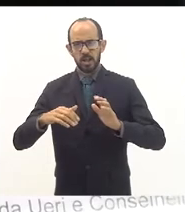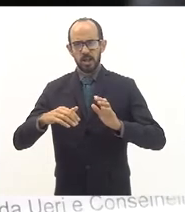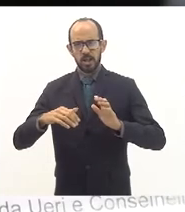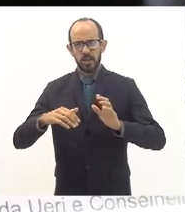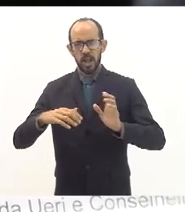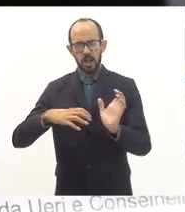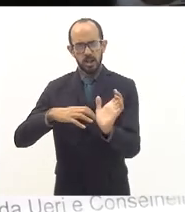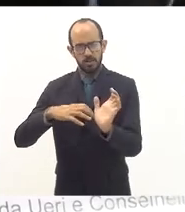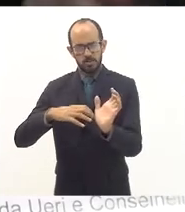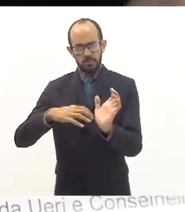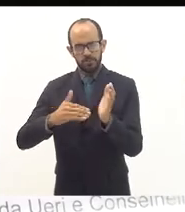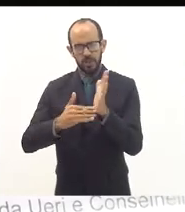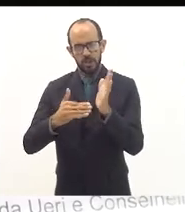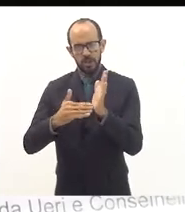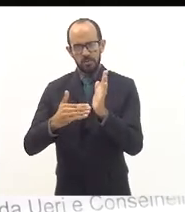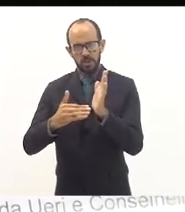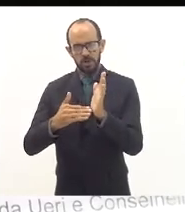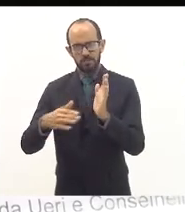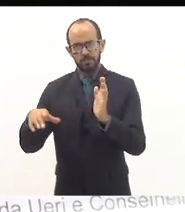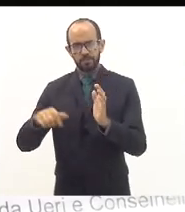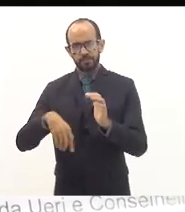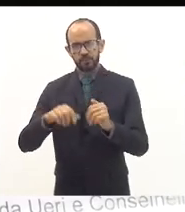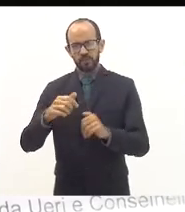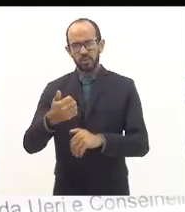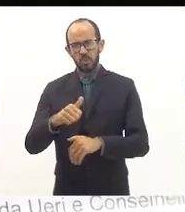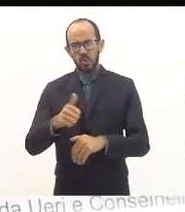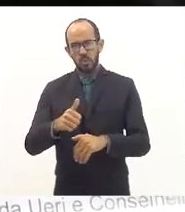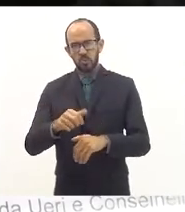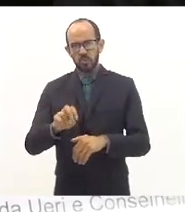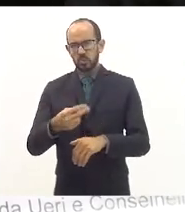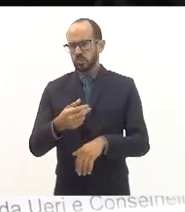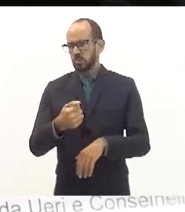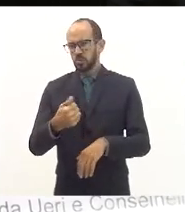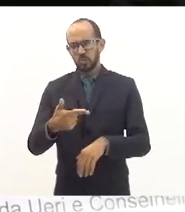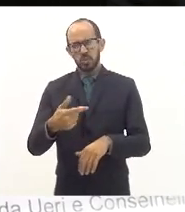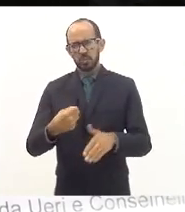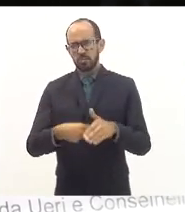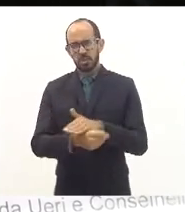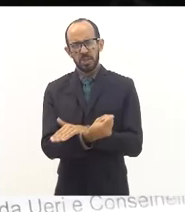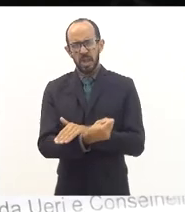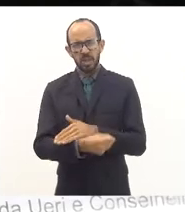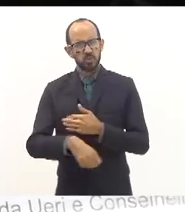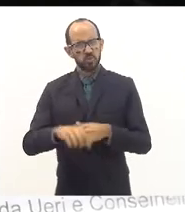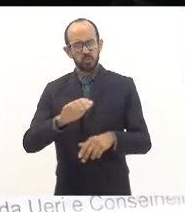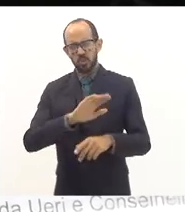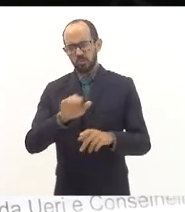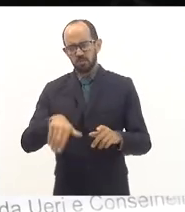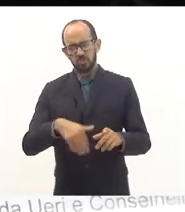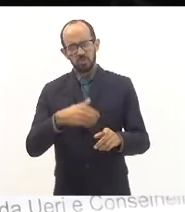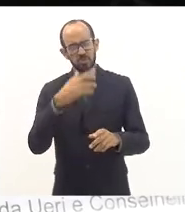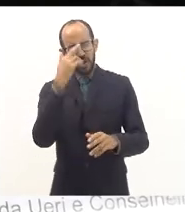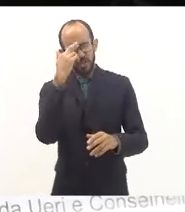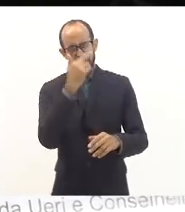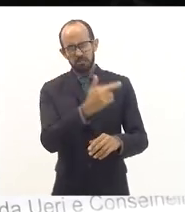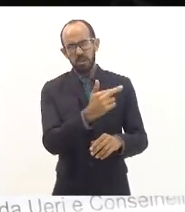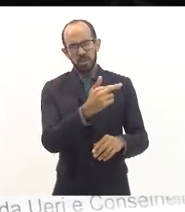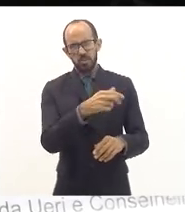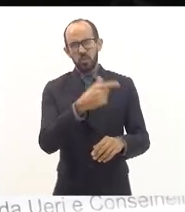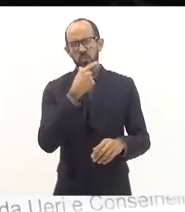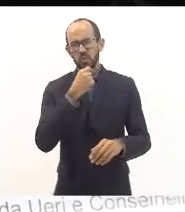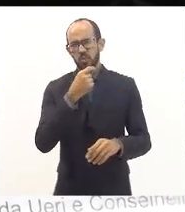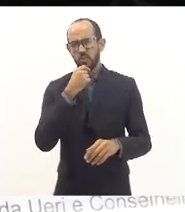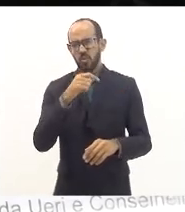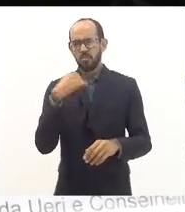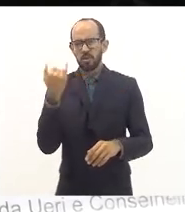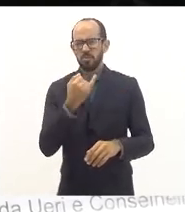cumpriu cerca de 11, 12 mandatos com absoluta dignidade, é um pró-homem do Brasil,